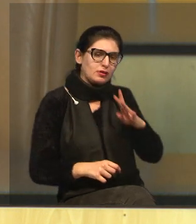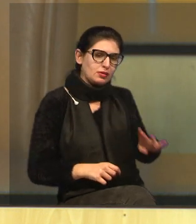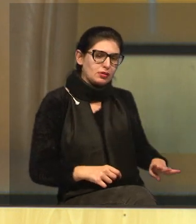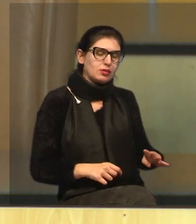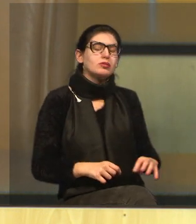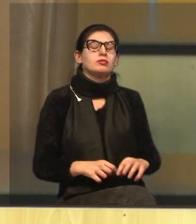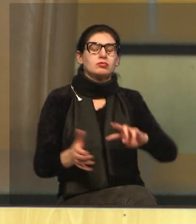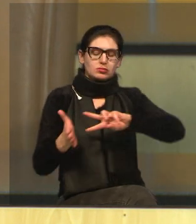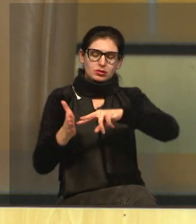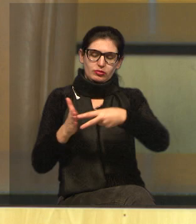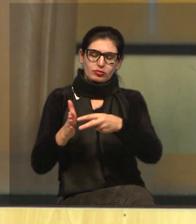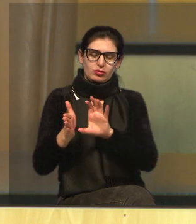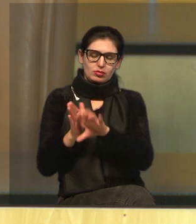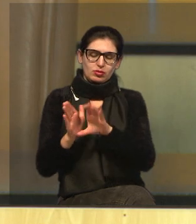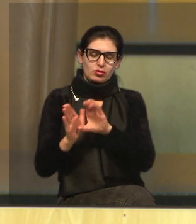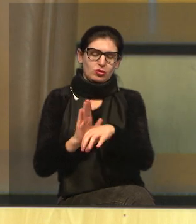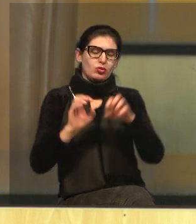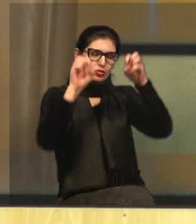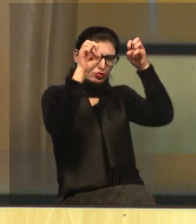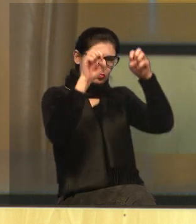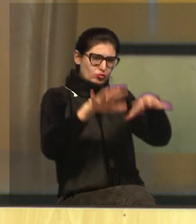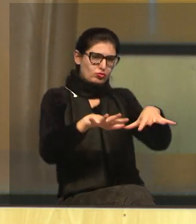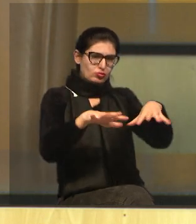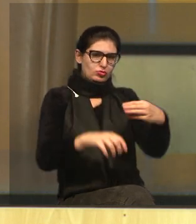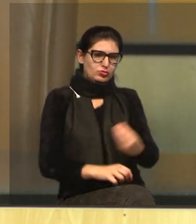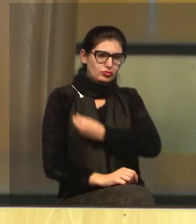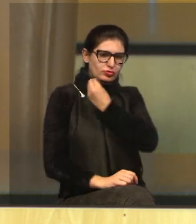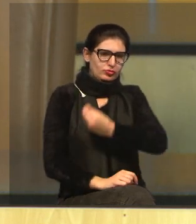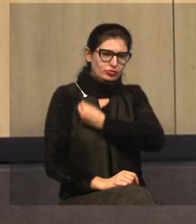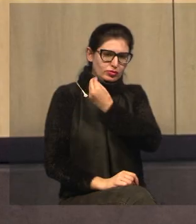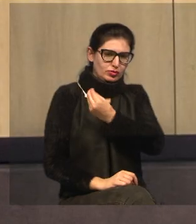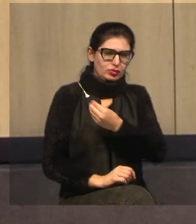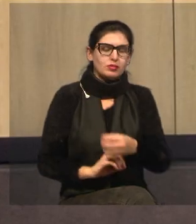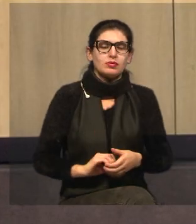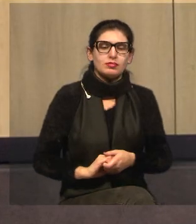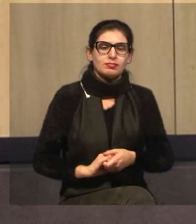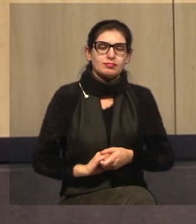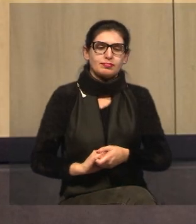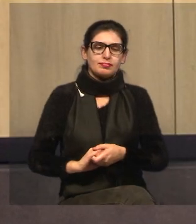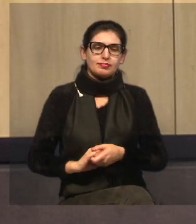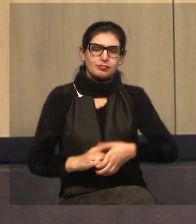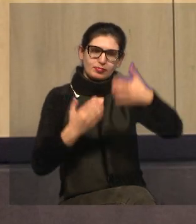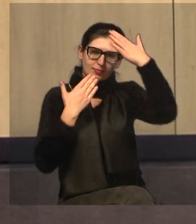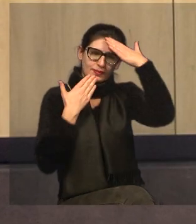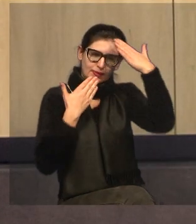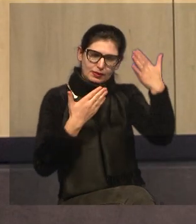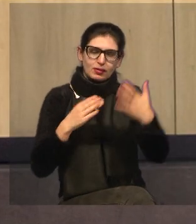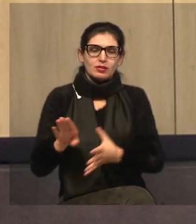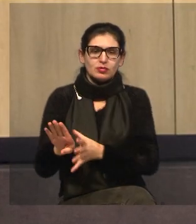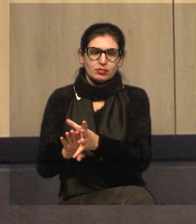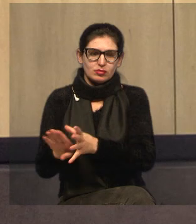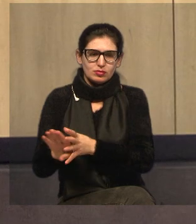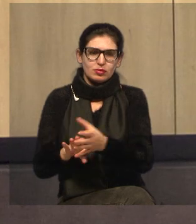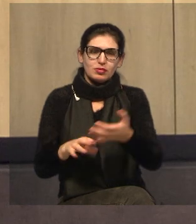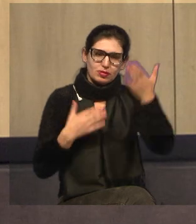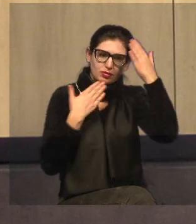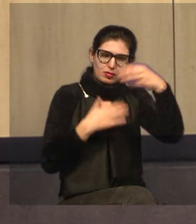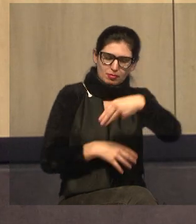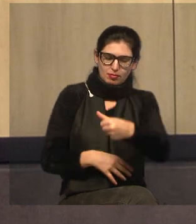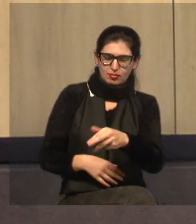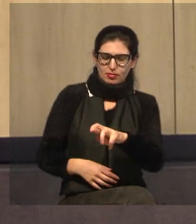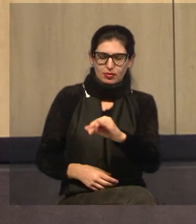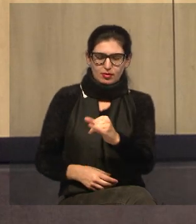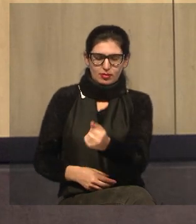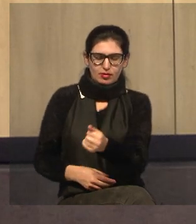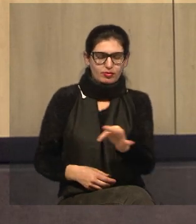isso. Então, agradeço mais uma vez para todas as autoridades, os conselhos, a jovem Maria Fernanda, que representa aqui todos os jovens